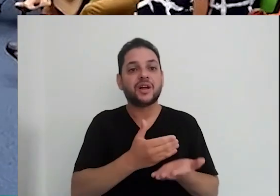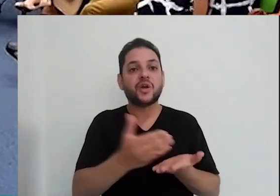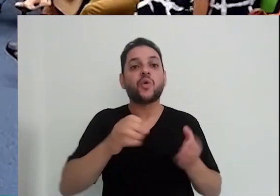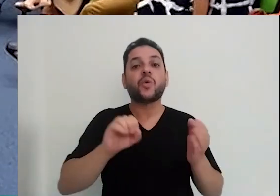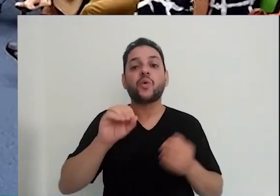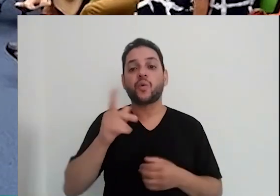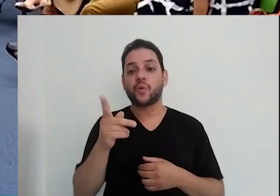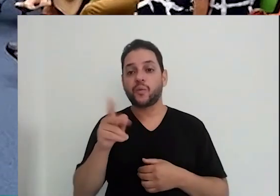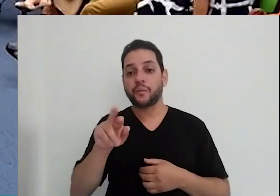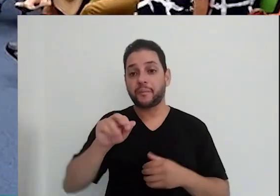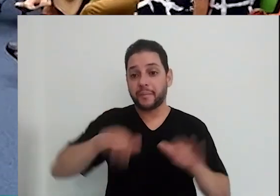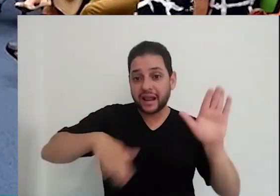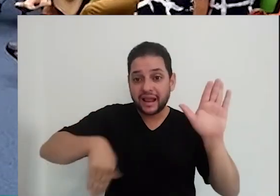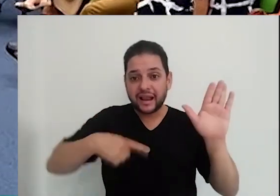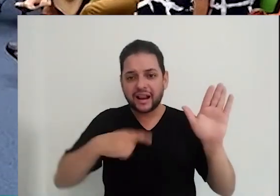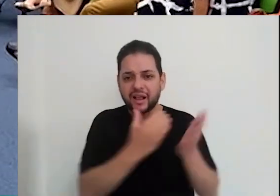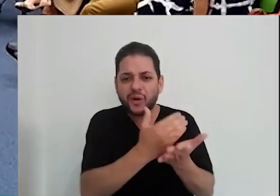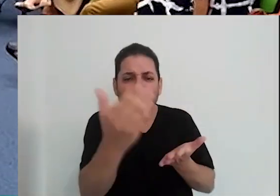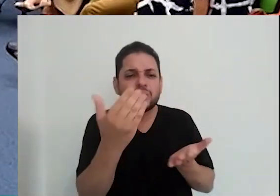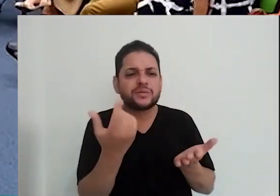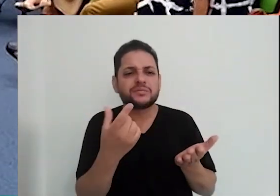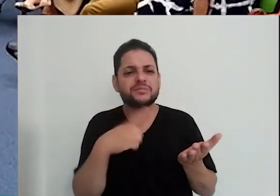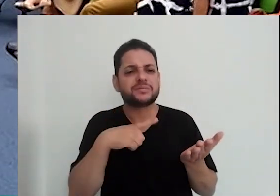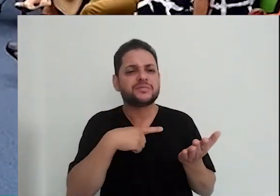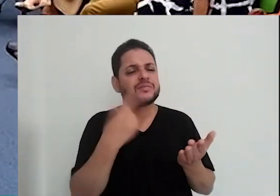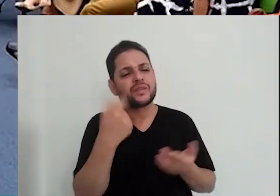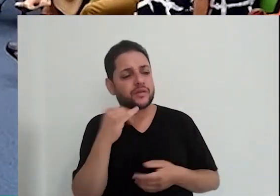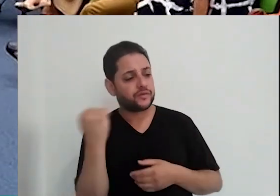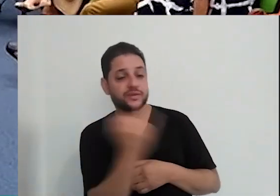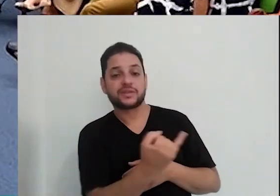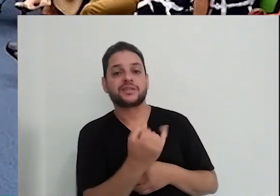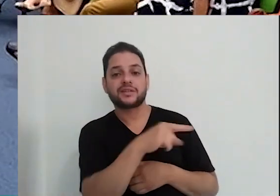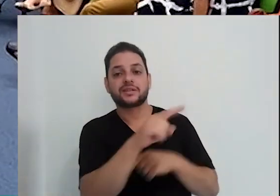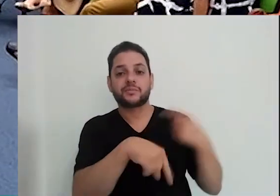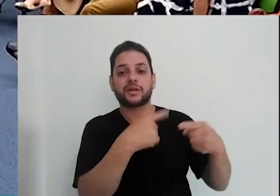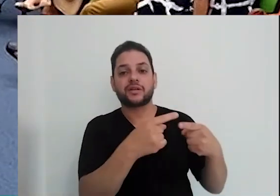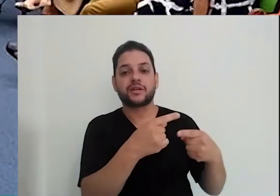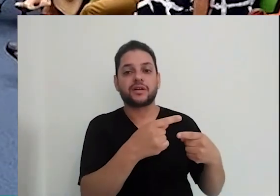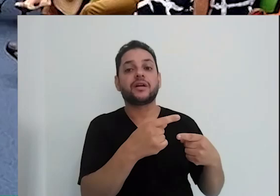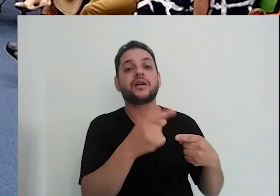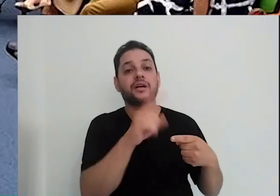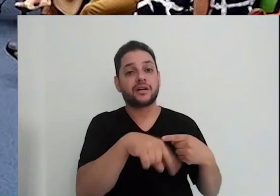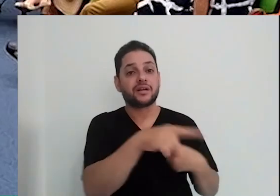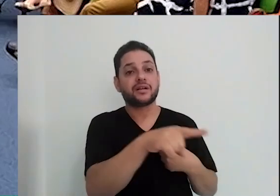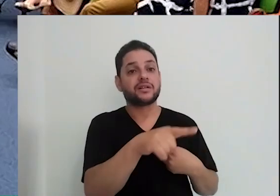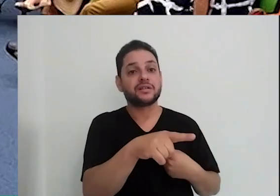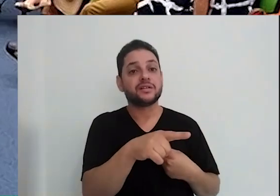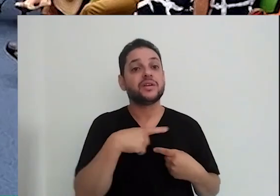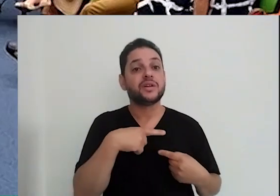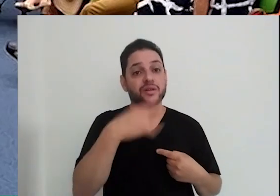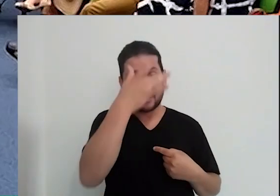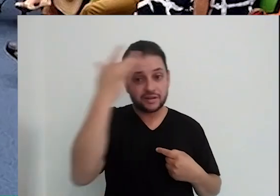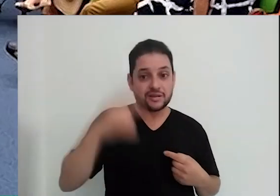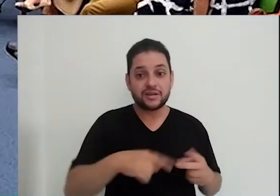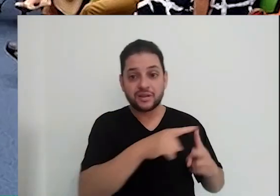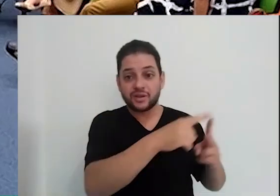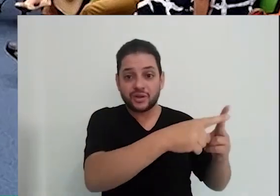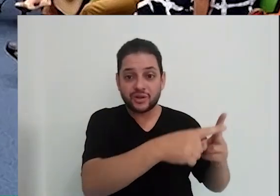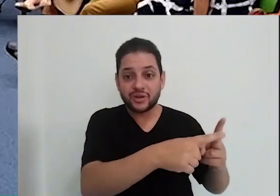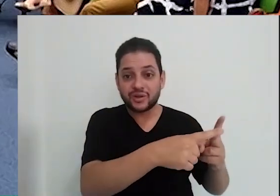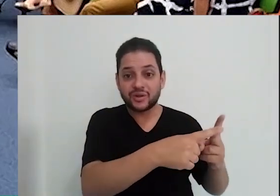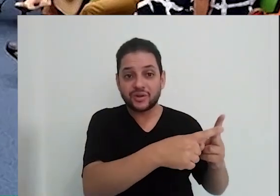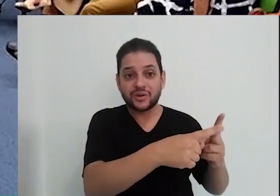porque eu falei para ela o praia e o e o Crime aí quando a Fernanda falou ela falou opa são duas pessoas falando que não se